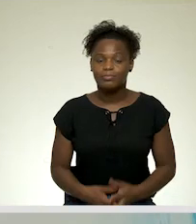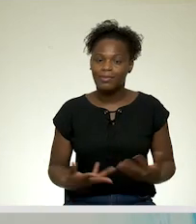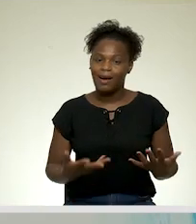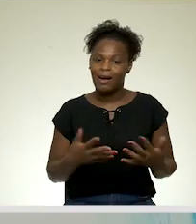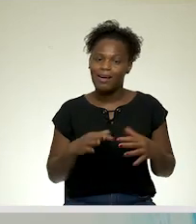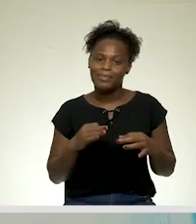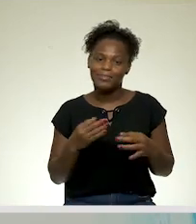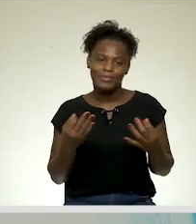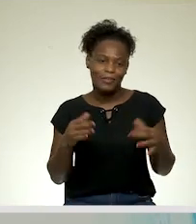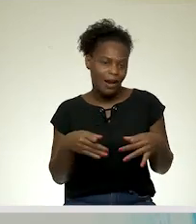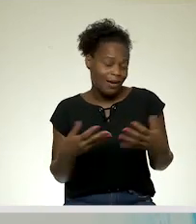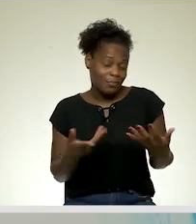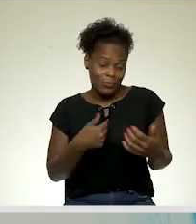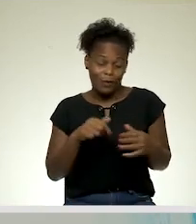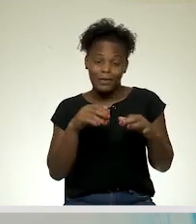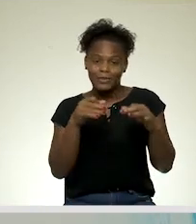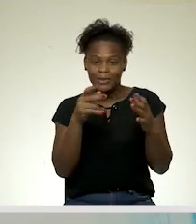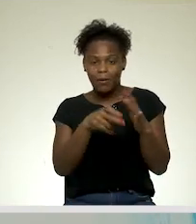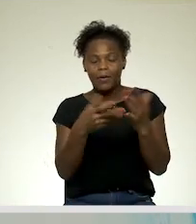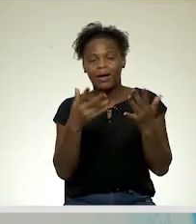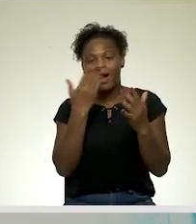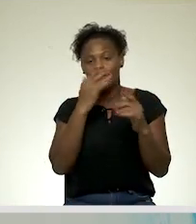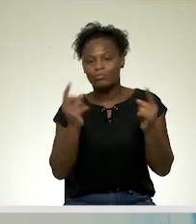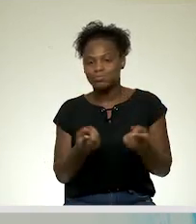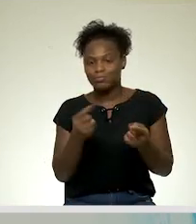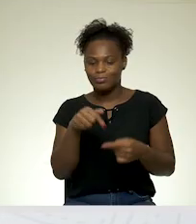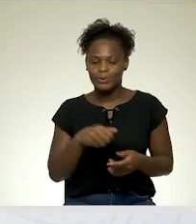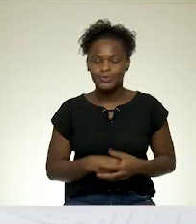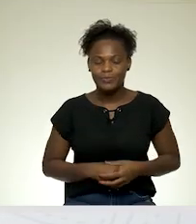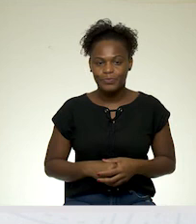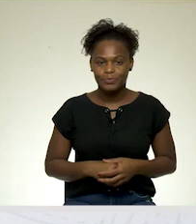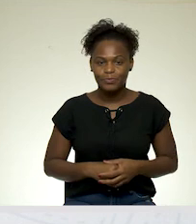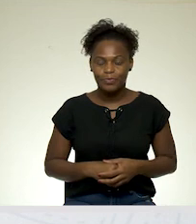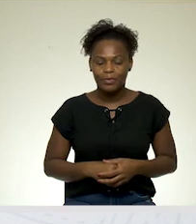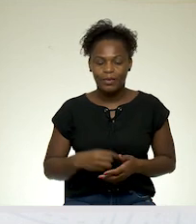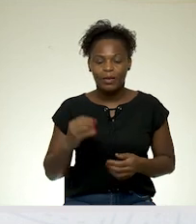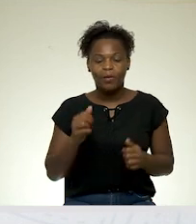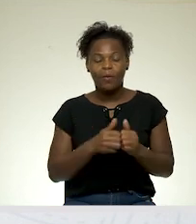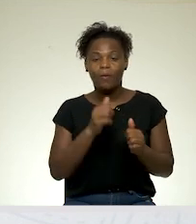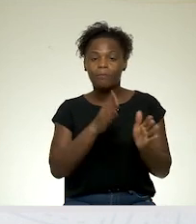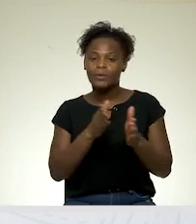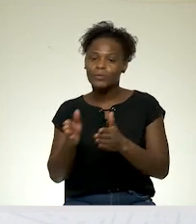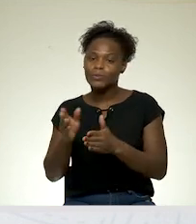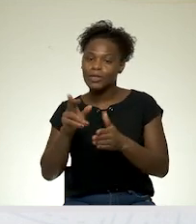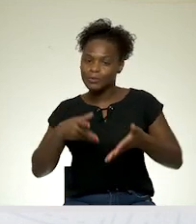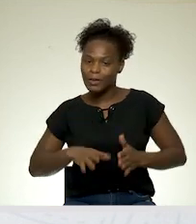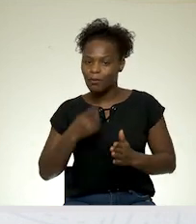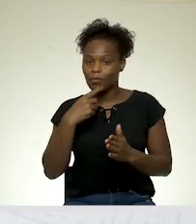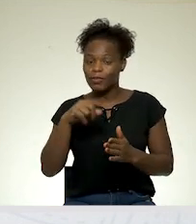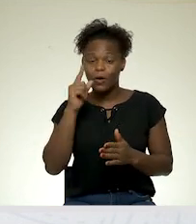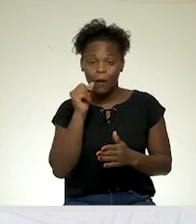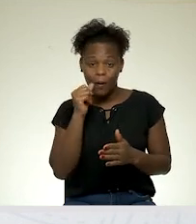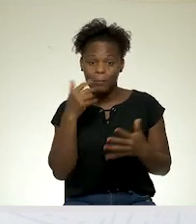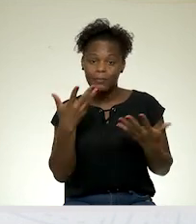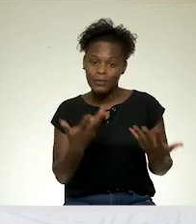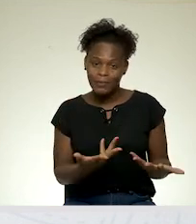Finalmente chegamos à síntese da aula de hoje. Com o período renascentista, o homem passa